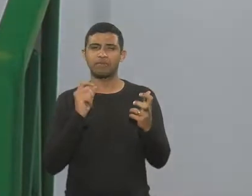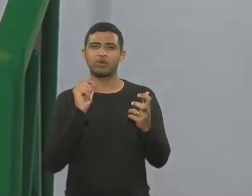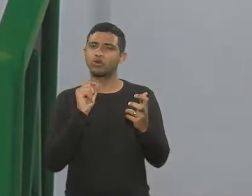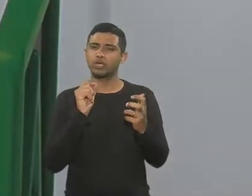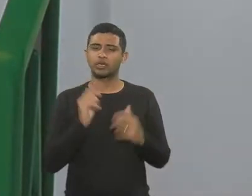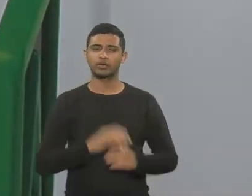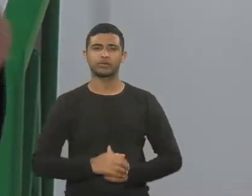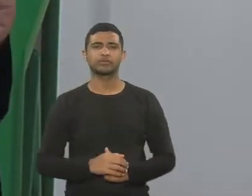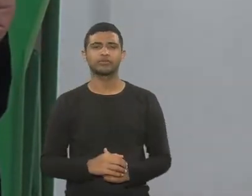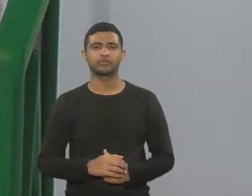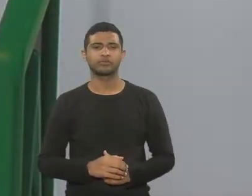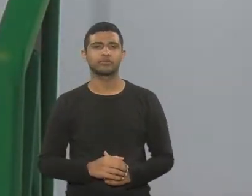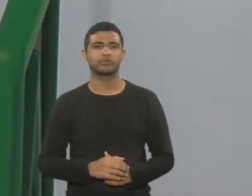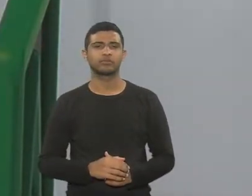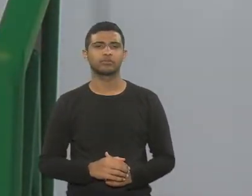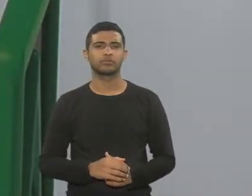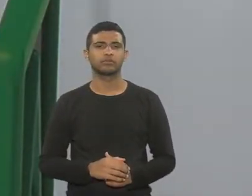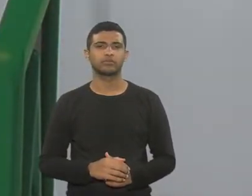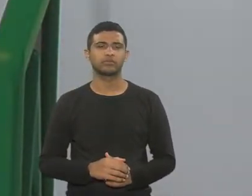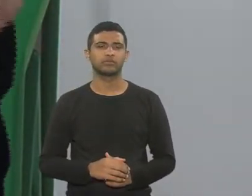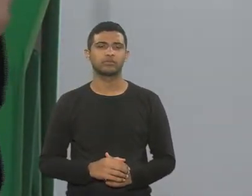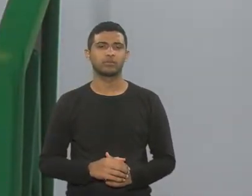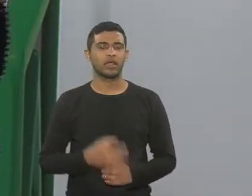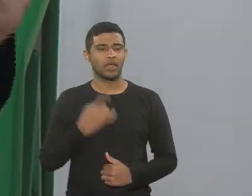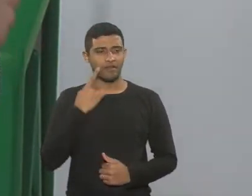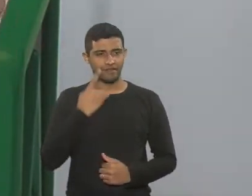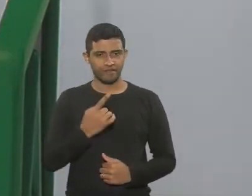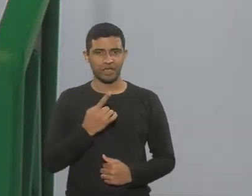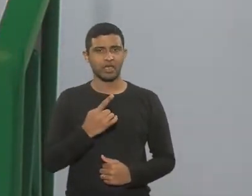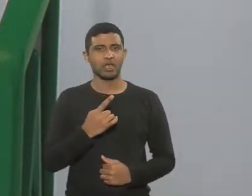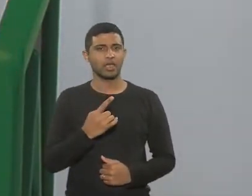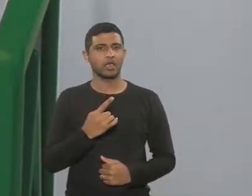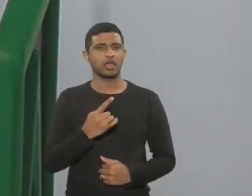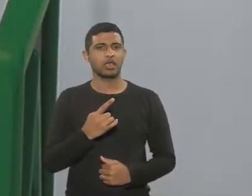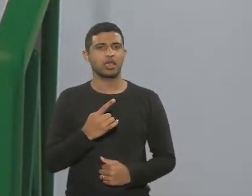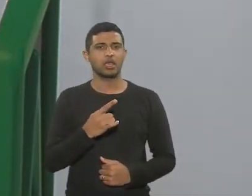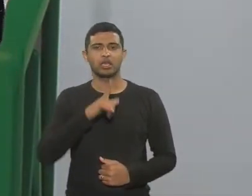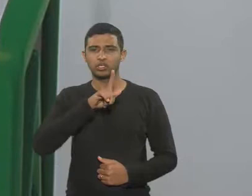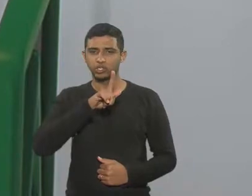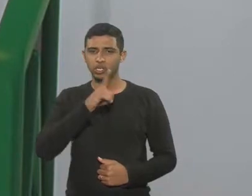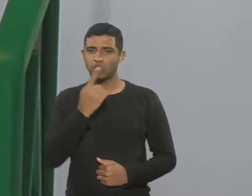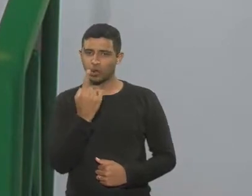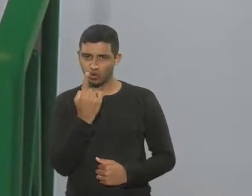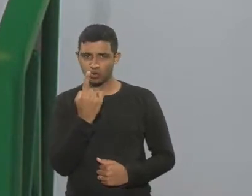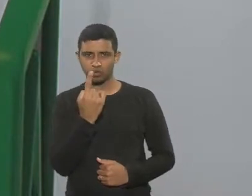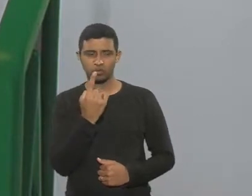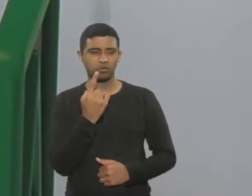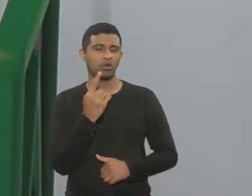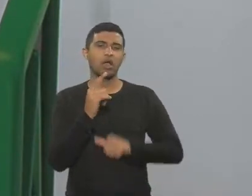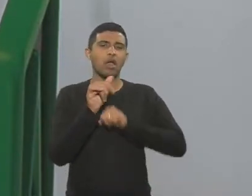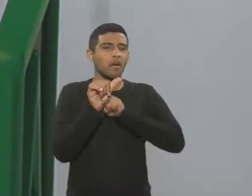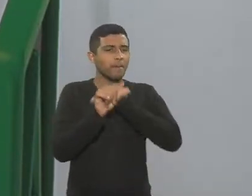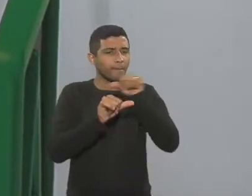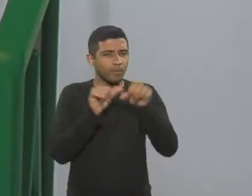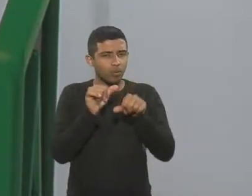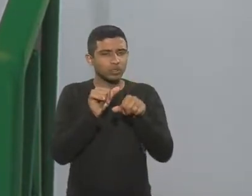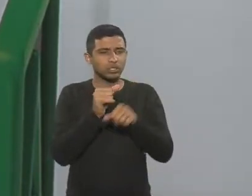mimetização do endereço de um portal famoso. Então, G1, por exemplo, vira